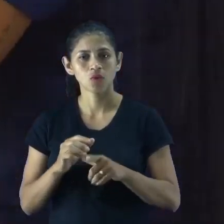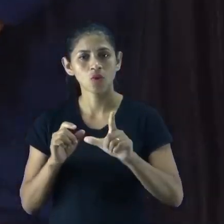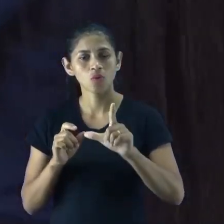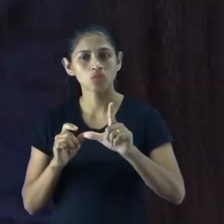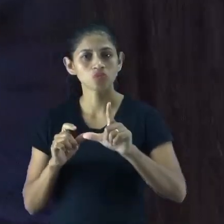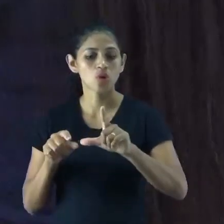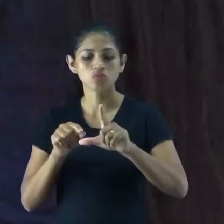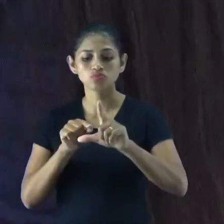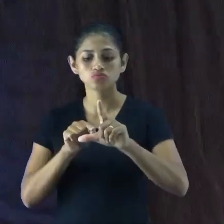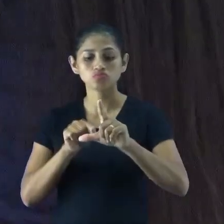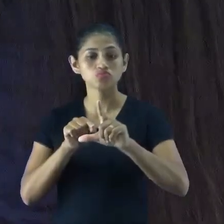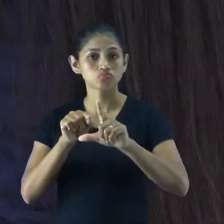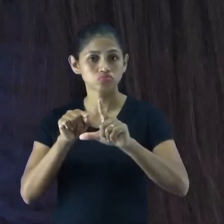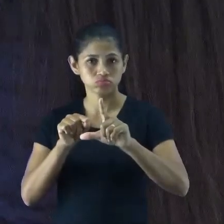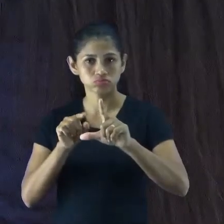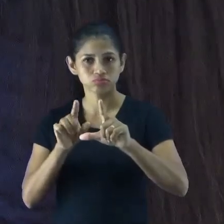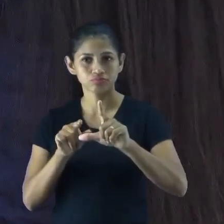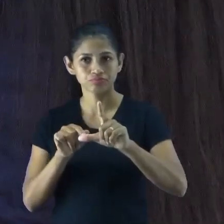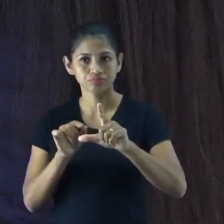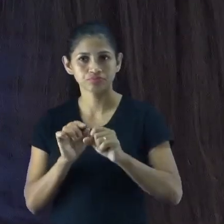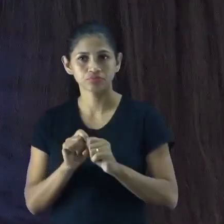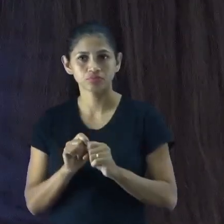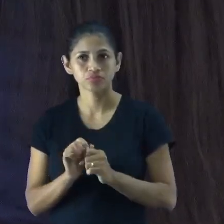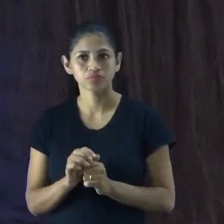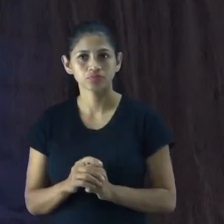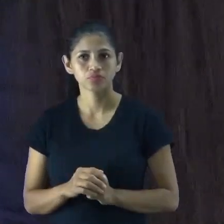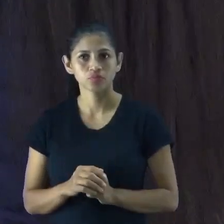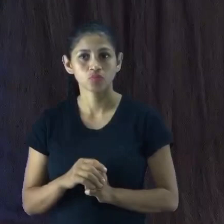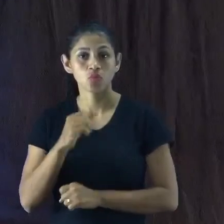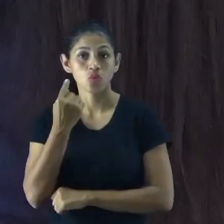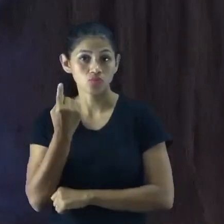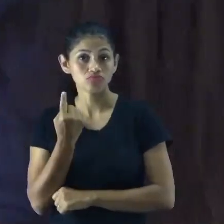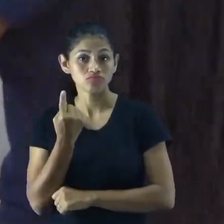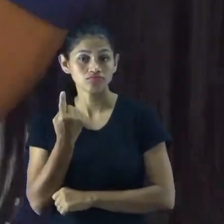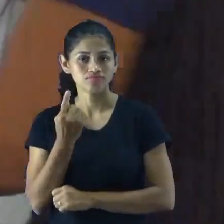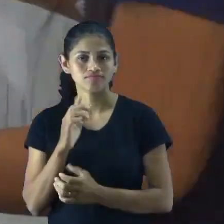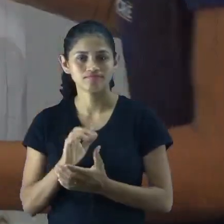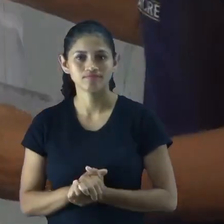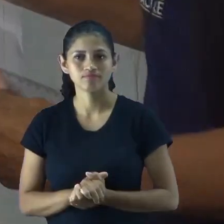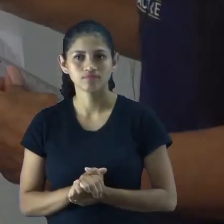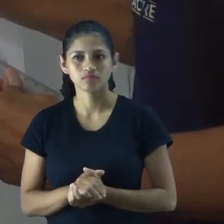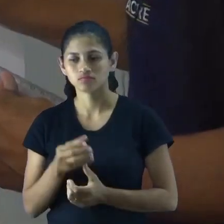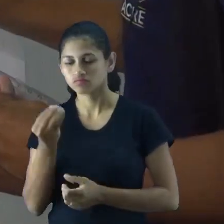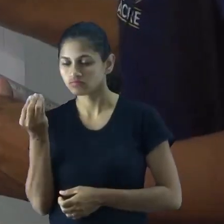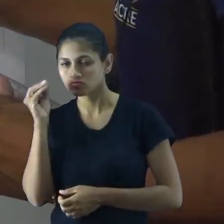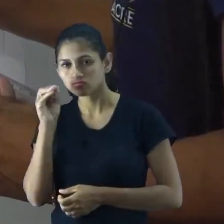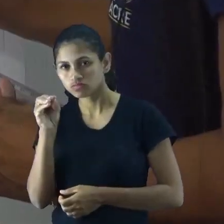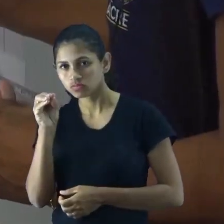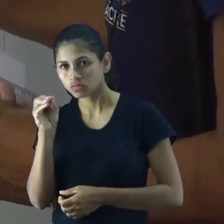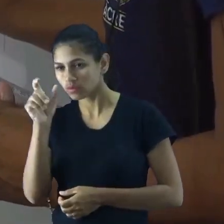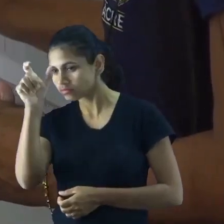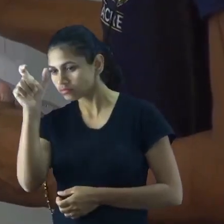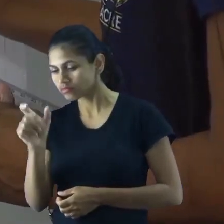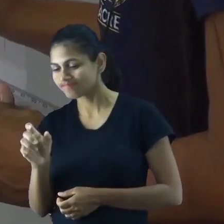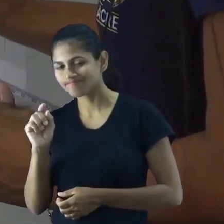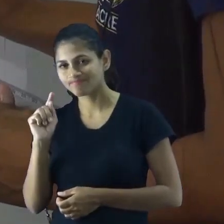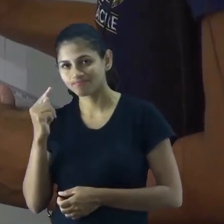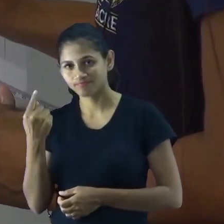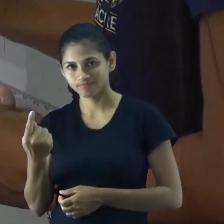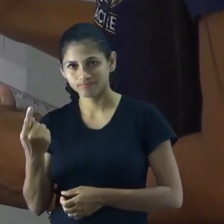a barra da coluna da ovelha está dando aqui no número 1 indicando que temos ali uma